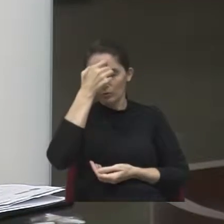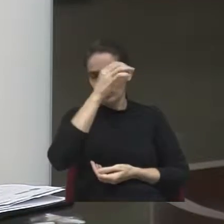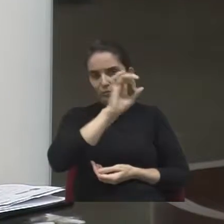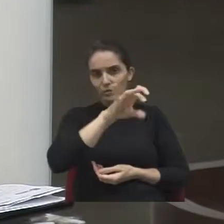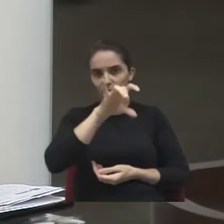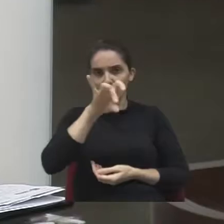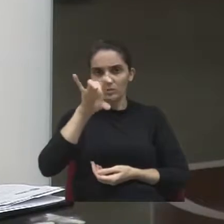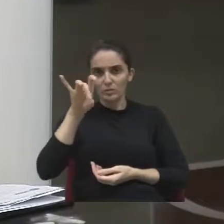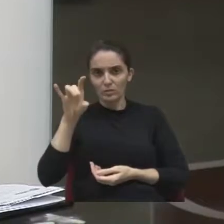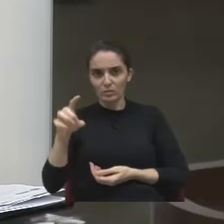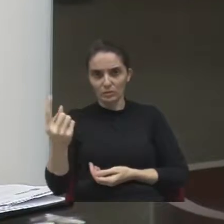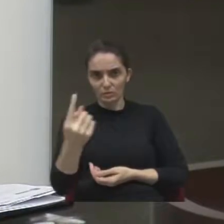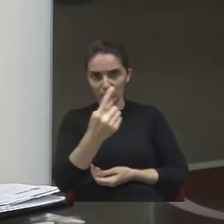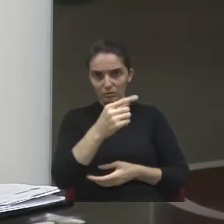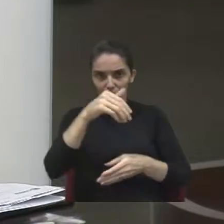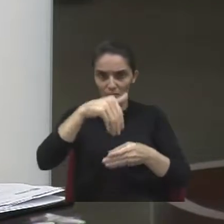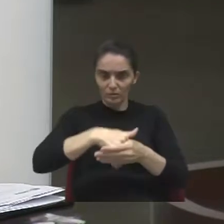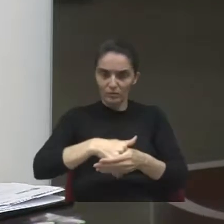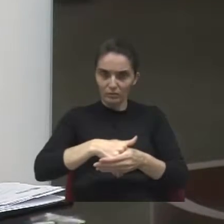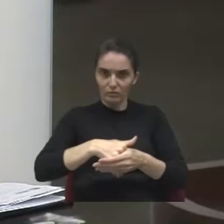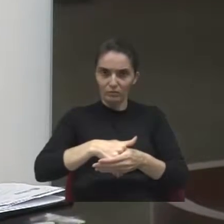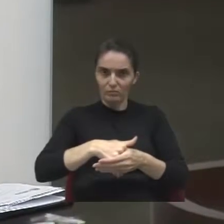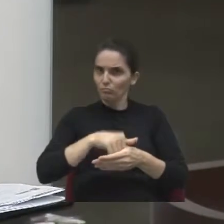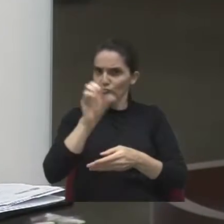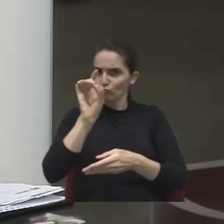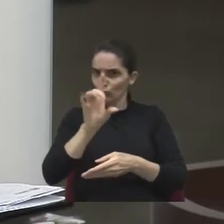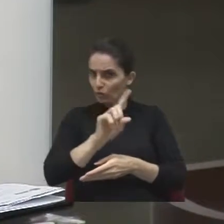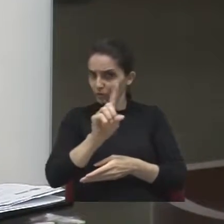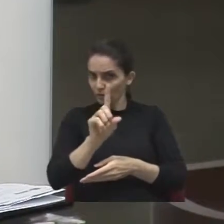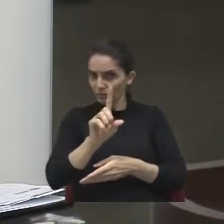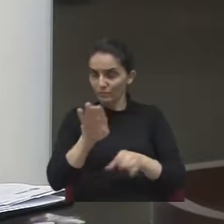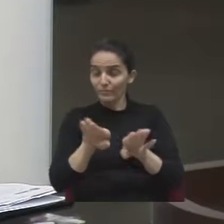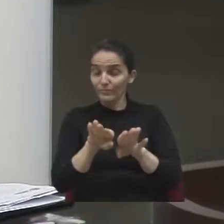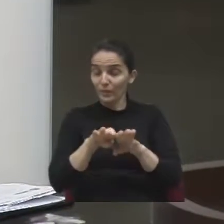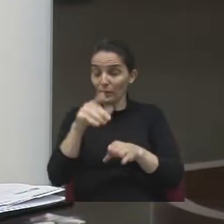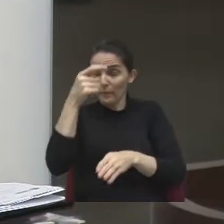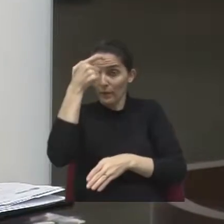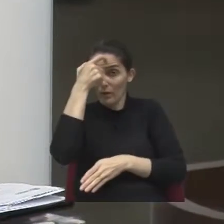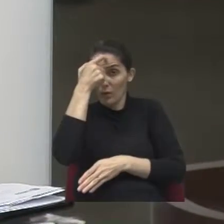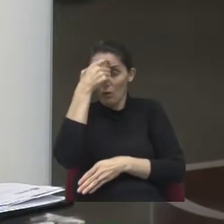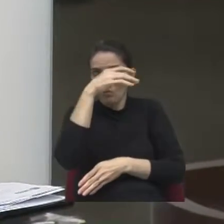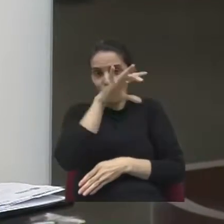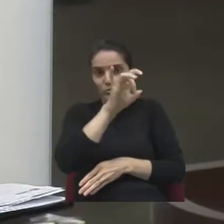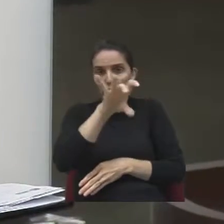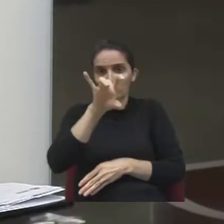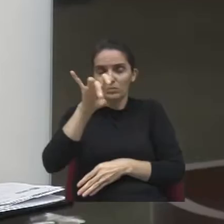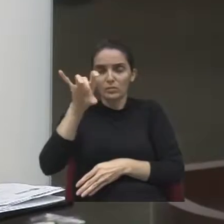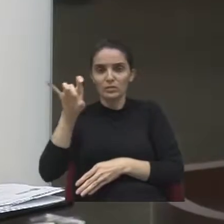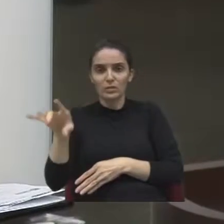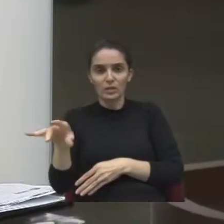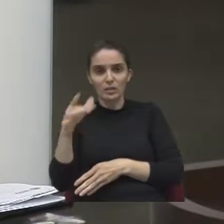na votação, mas a consciência de cada cidadão